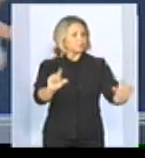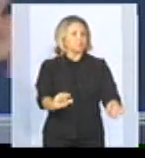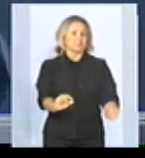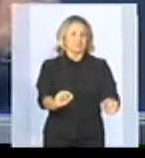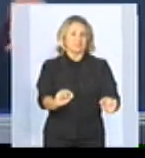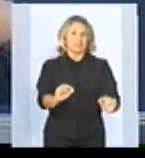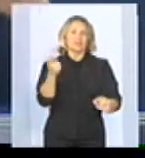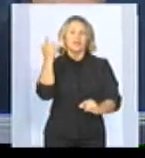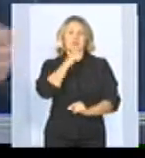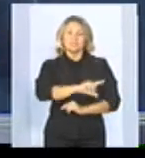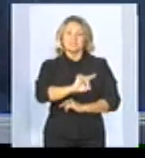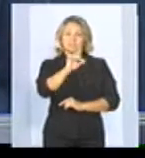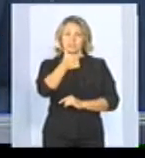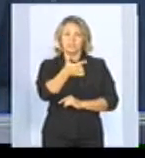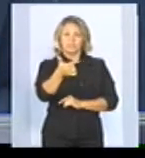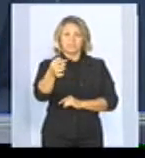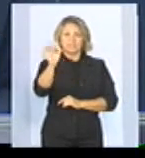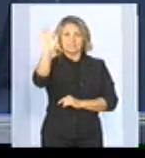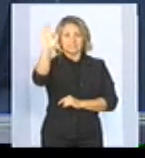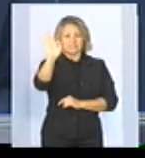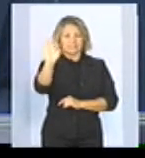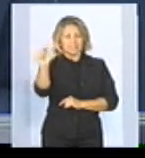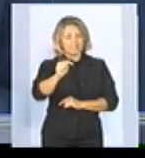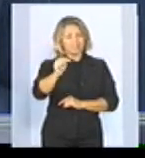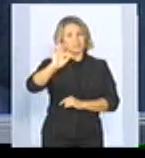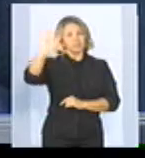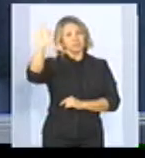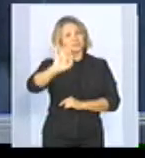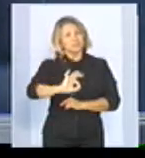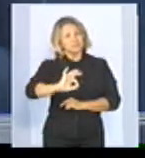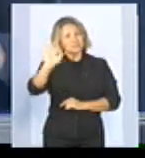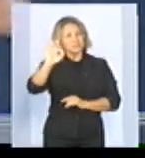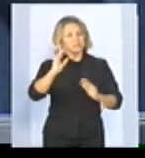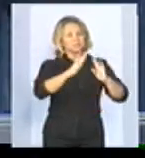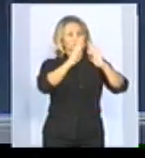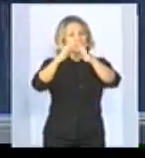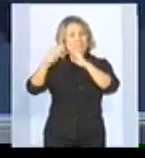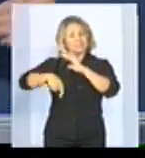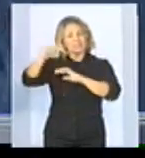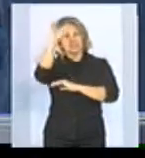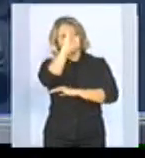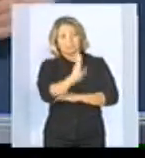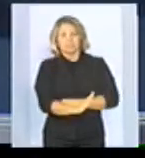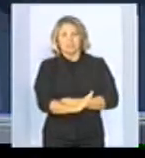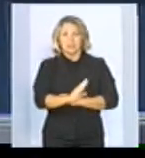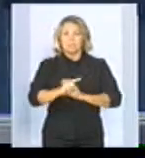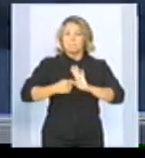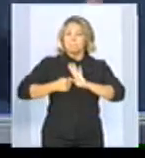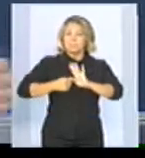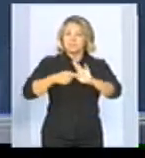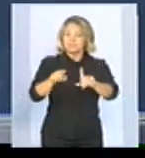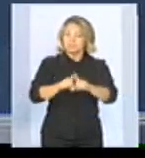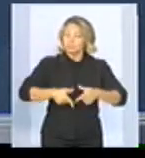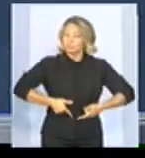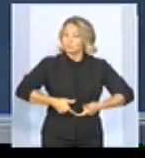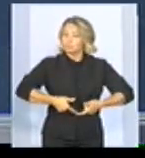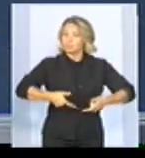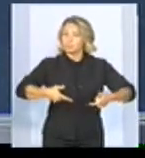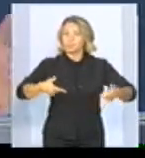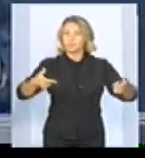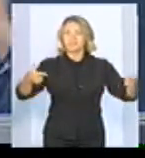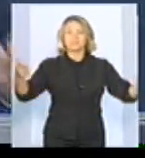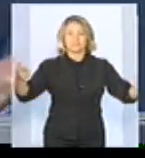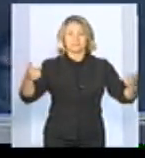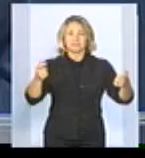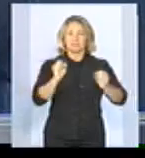atingimos 27 dos domicílios do Brasil o que mostra também por um outro lado o enorme potencial de crescimento e uma